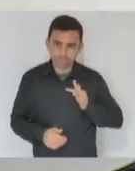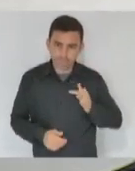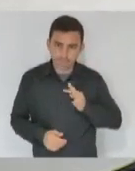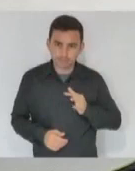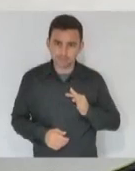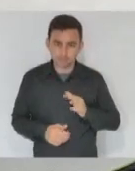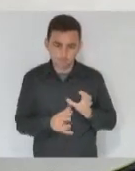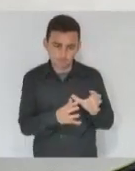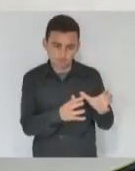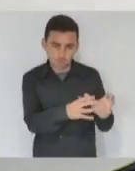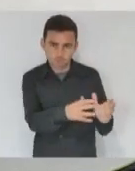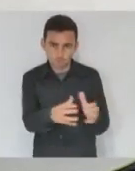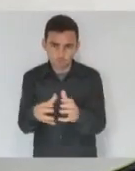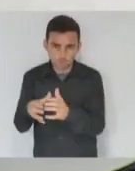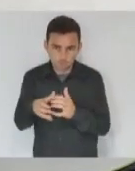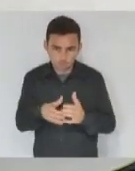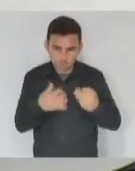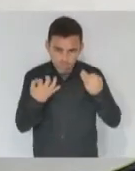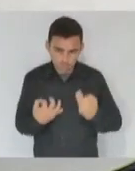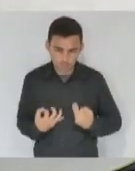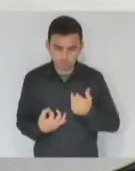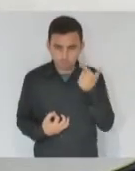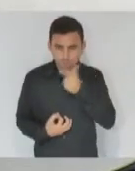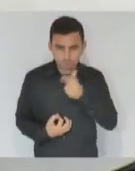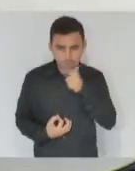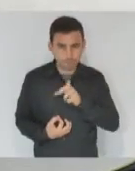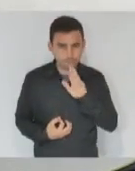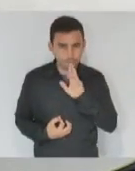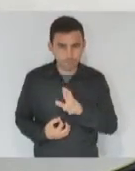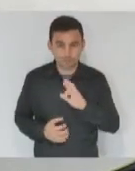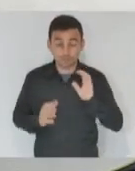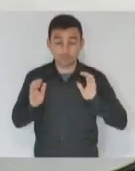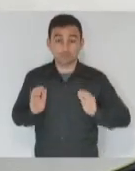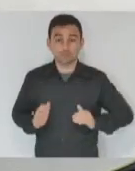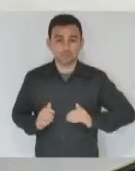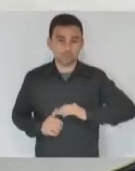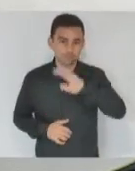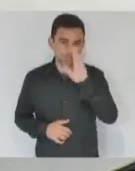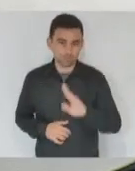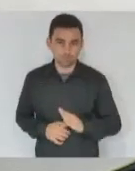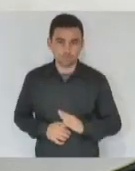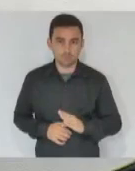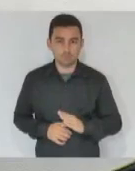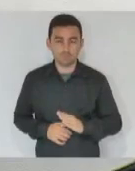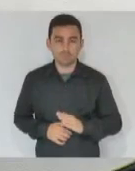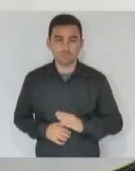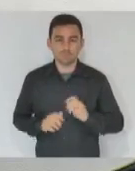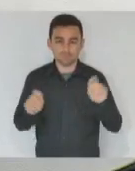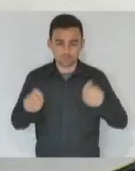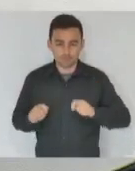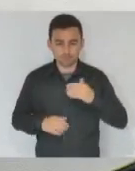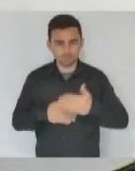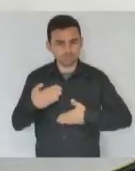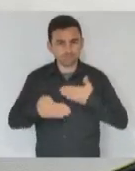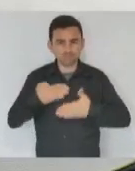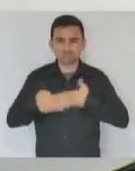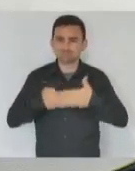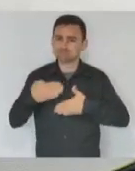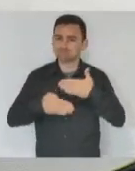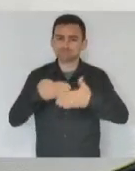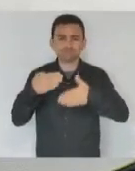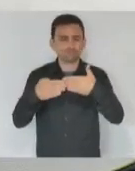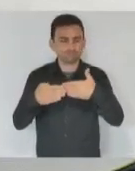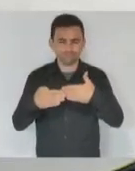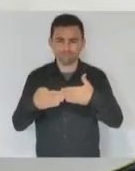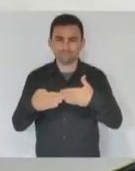pastas trabalharem e gerarem resultado para o cidadão brasileiro, esse país é colocado nos trilhos do desenvolvimento e é isso